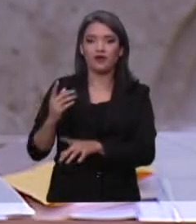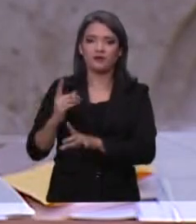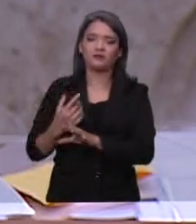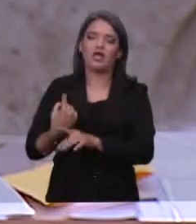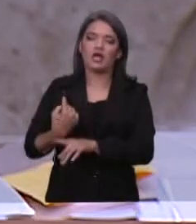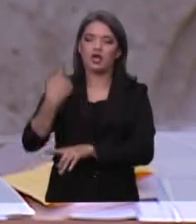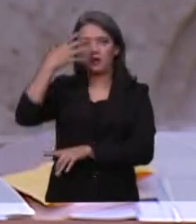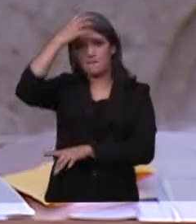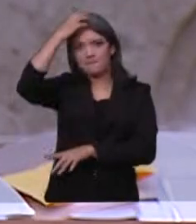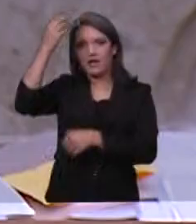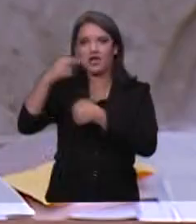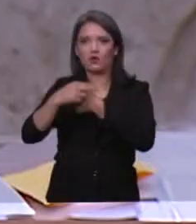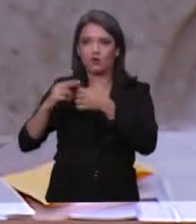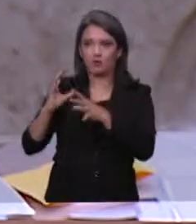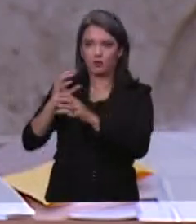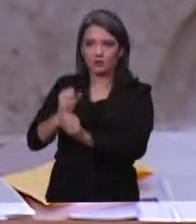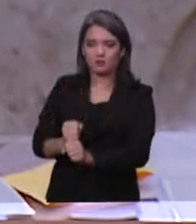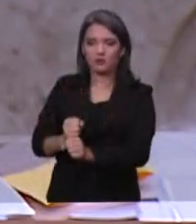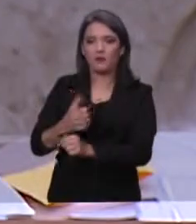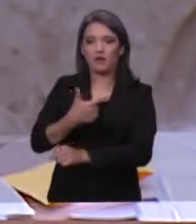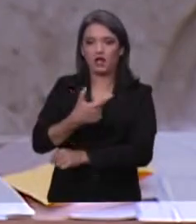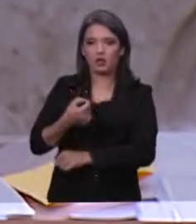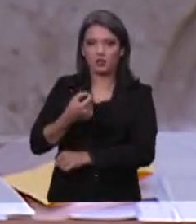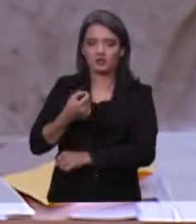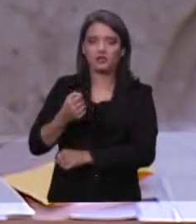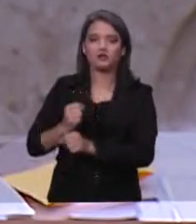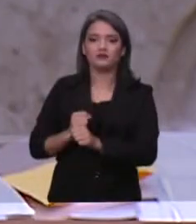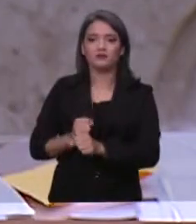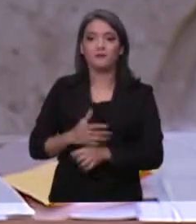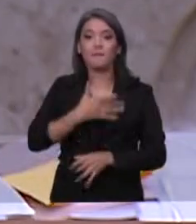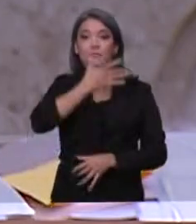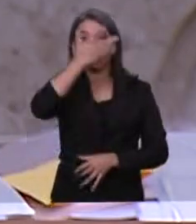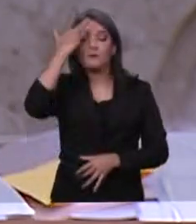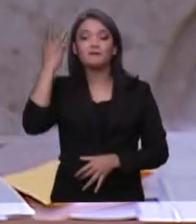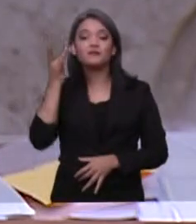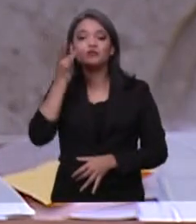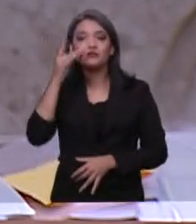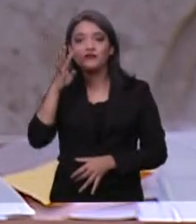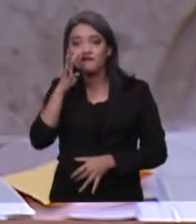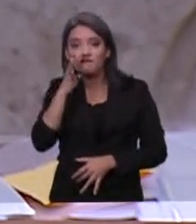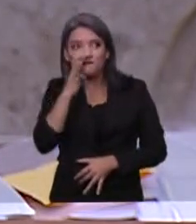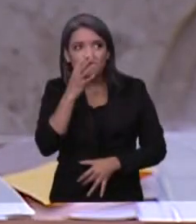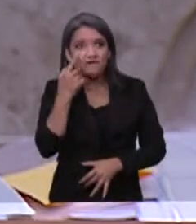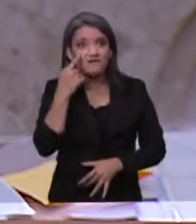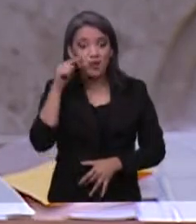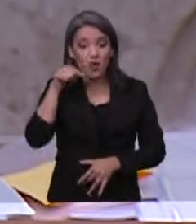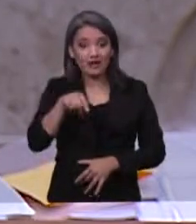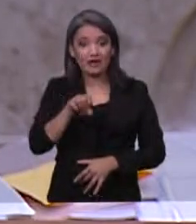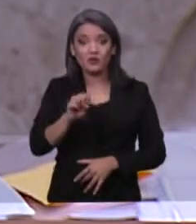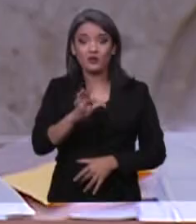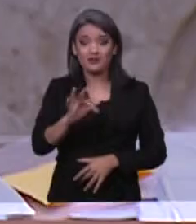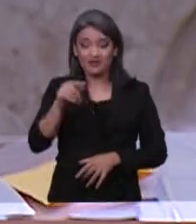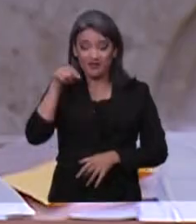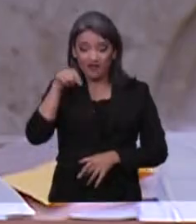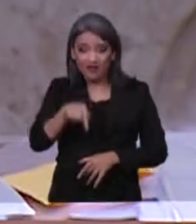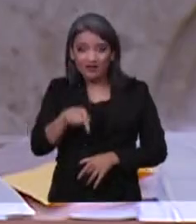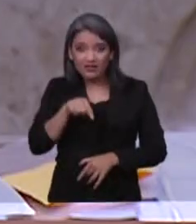República. Quem entrou neste prédio aqui, do Supremo Tribunal